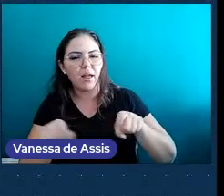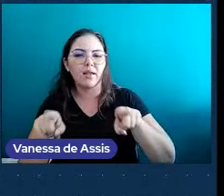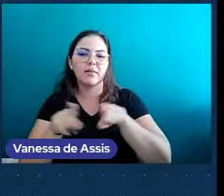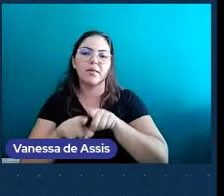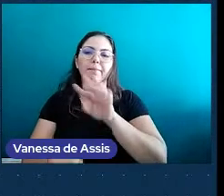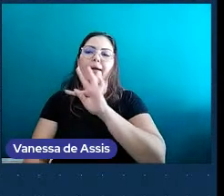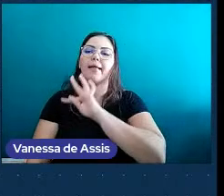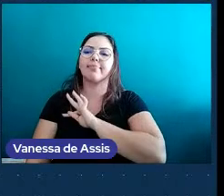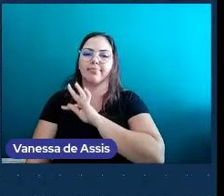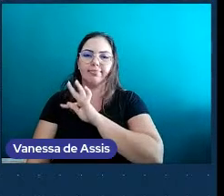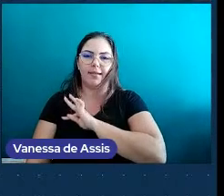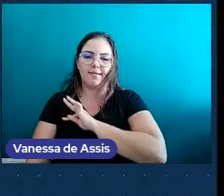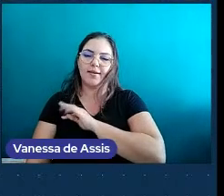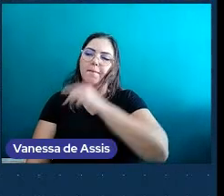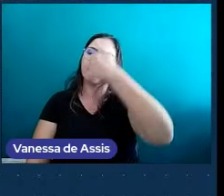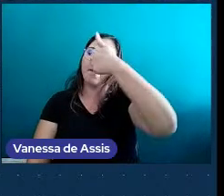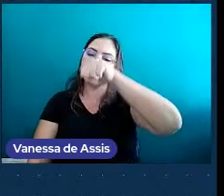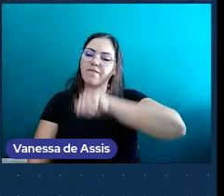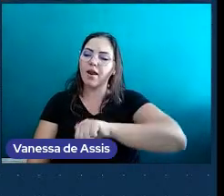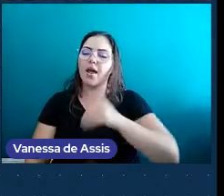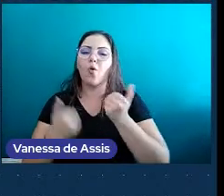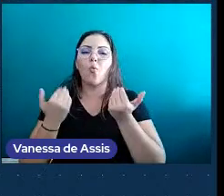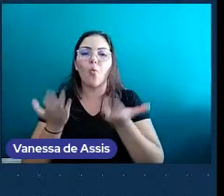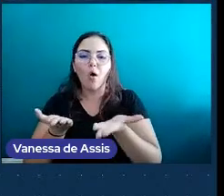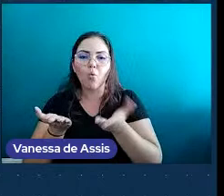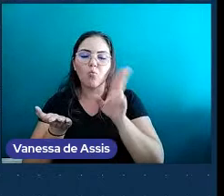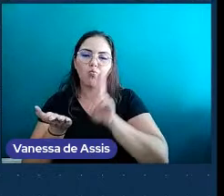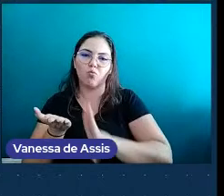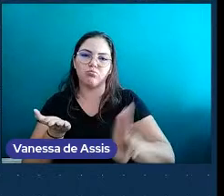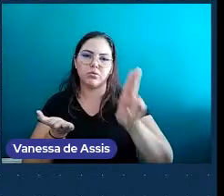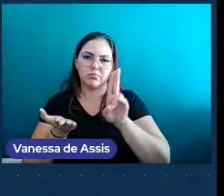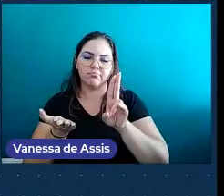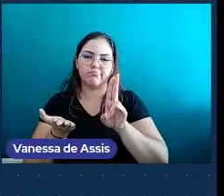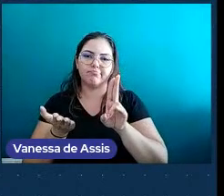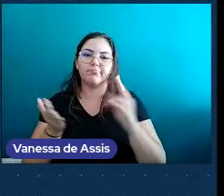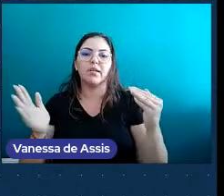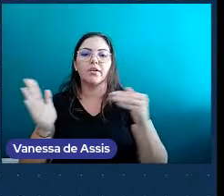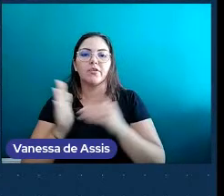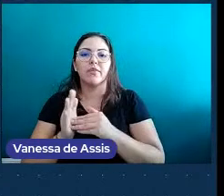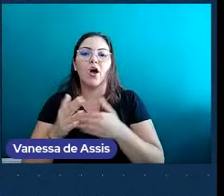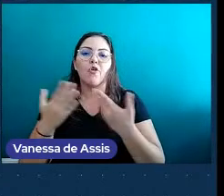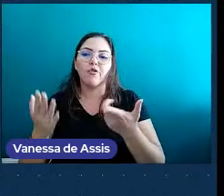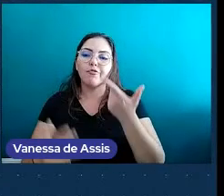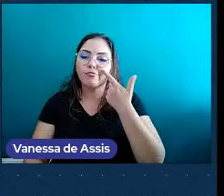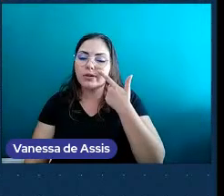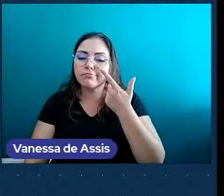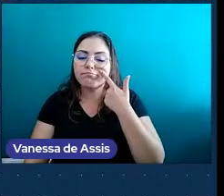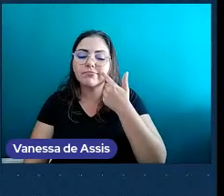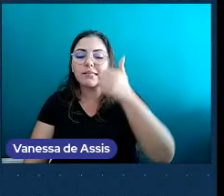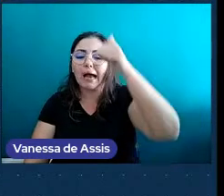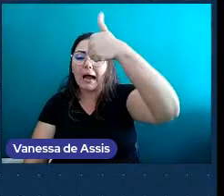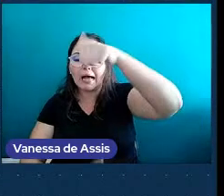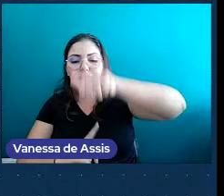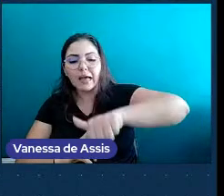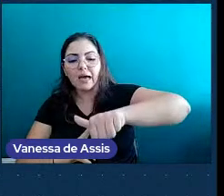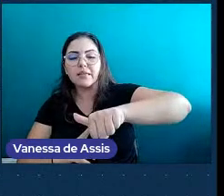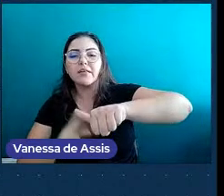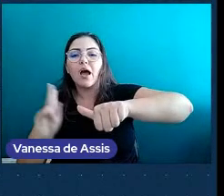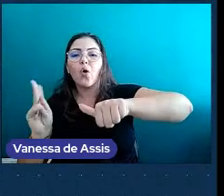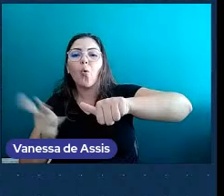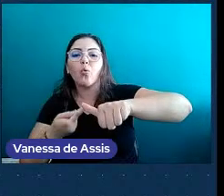fim, né, dizer exatamente como que você pretende conduzir essa análise, ok? Se você